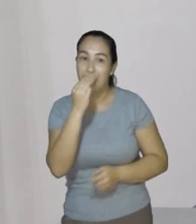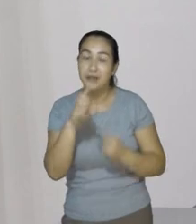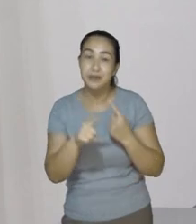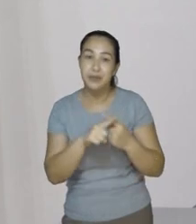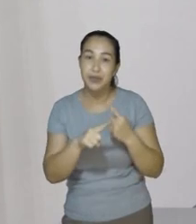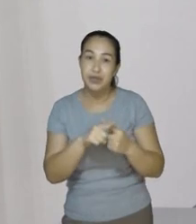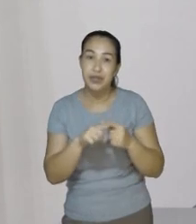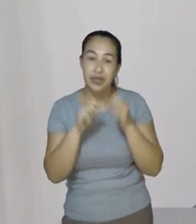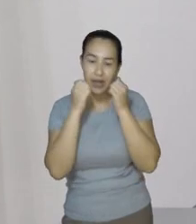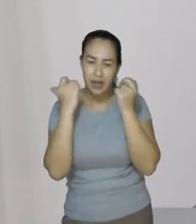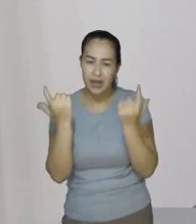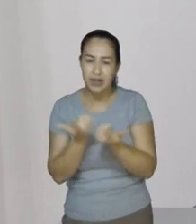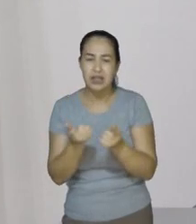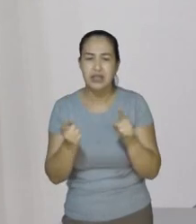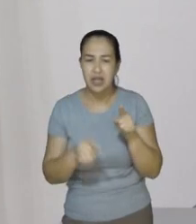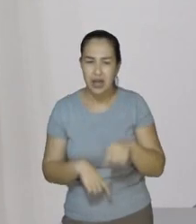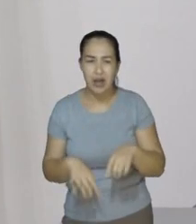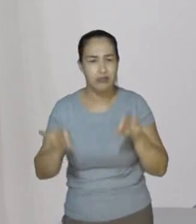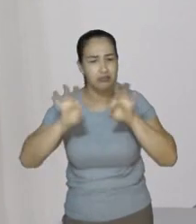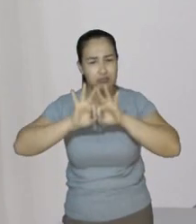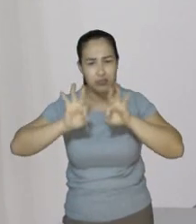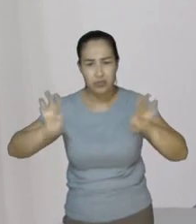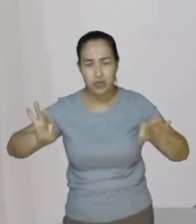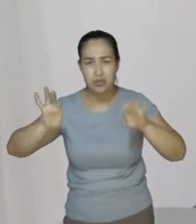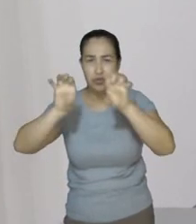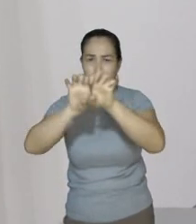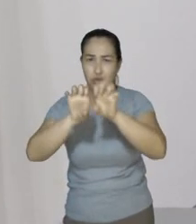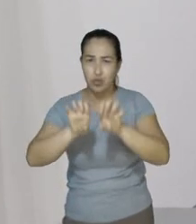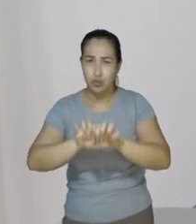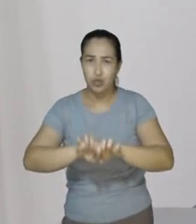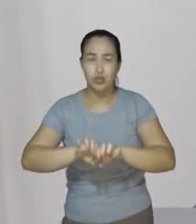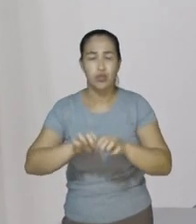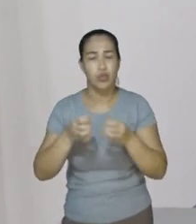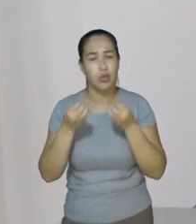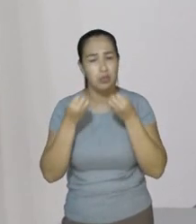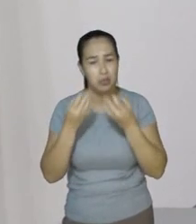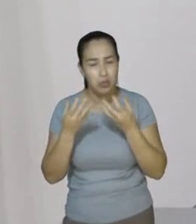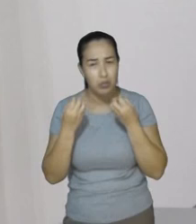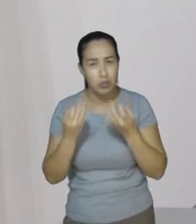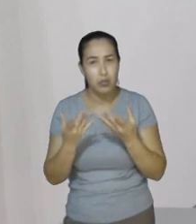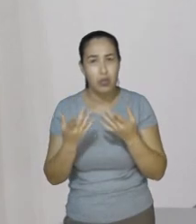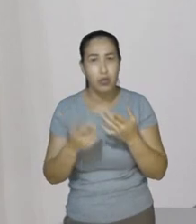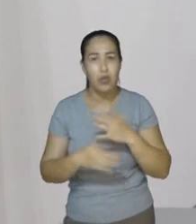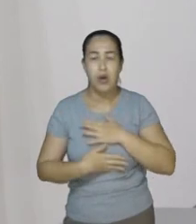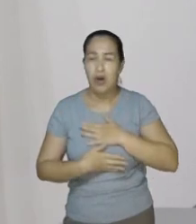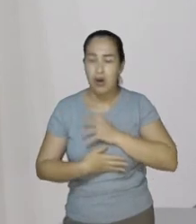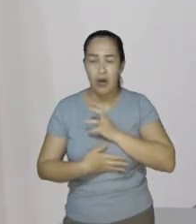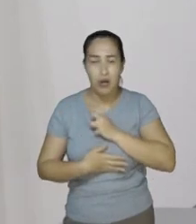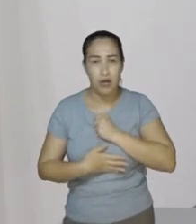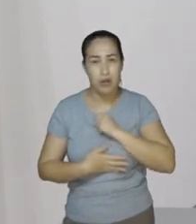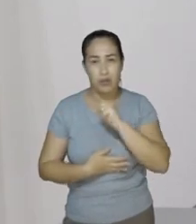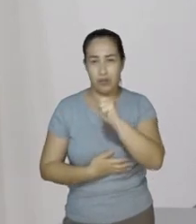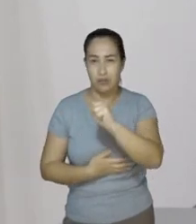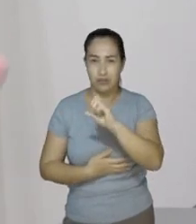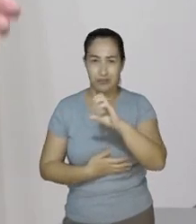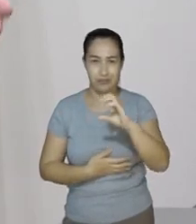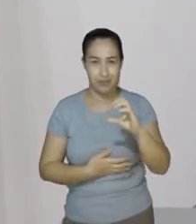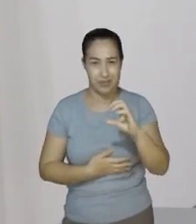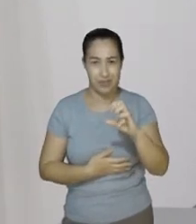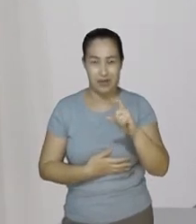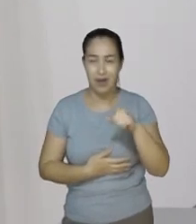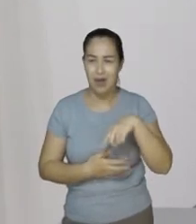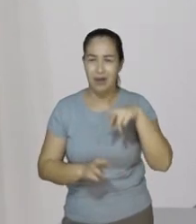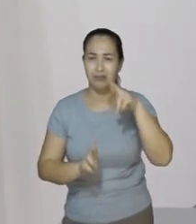casa legislativa, uma estrutura fantástica e um estado ao qual eu tenho um grande carinho. Santa Catarina sempre é minha